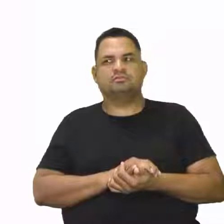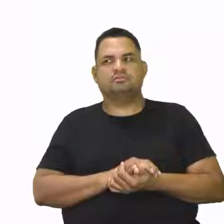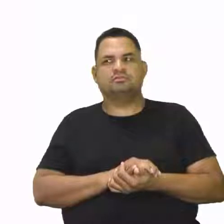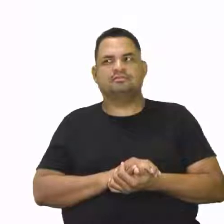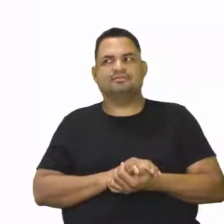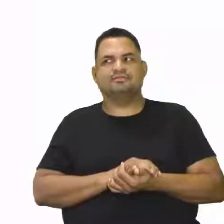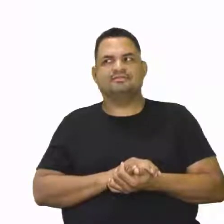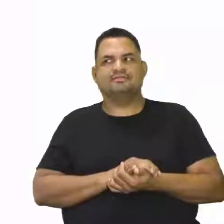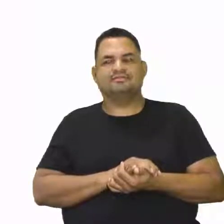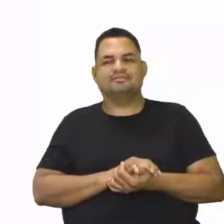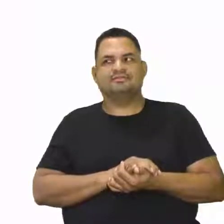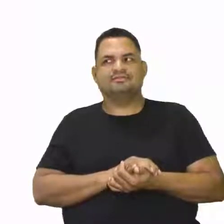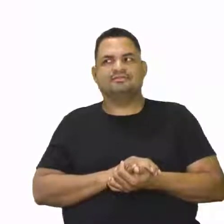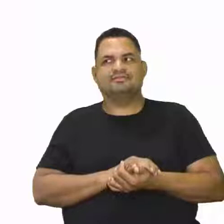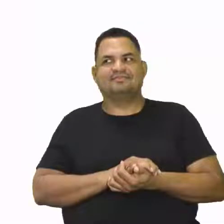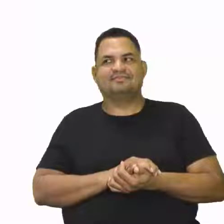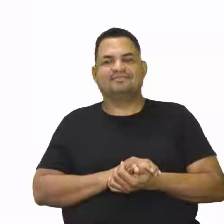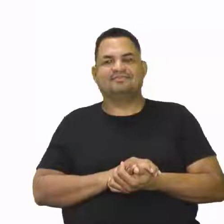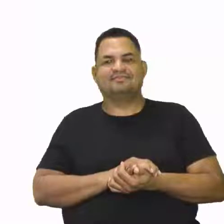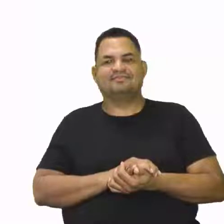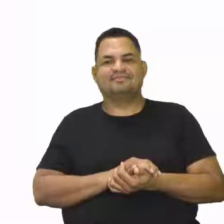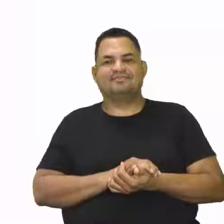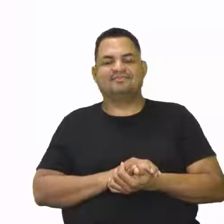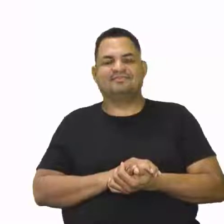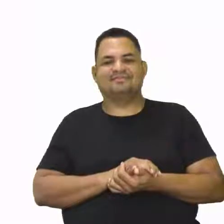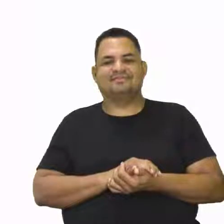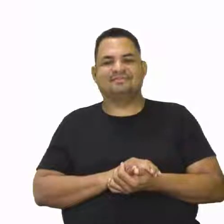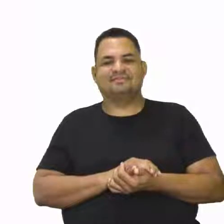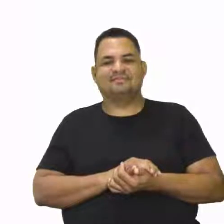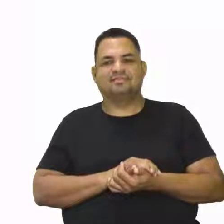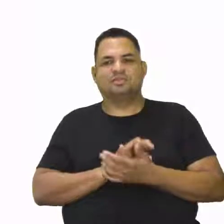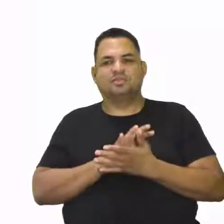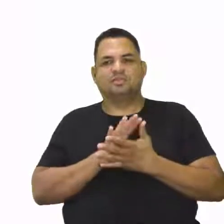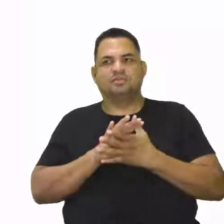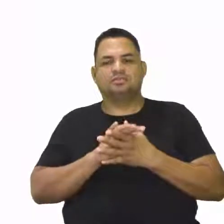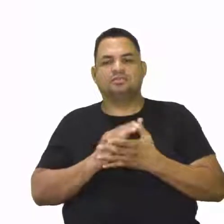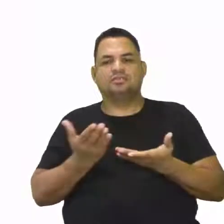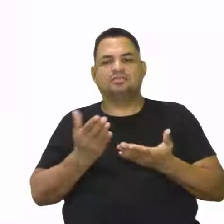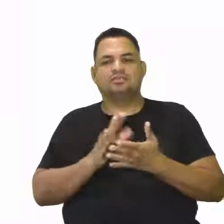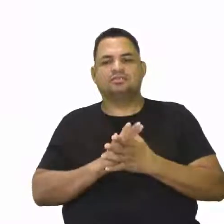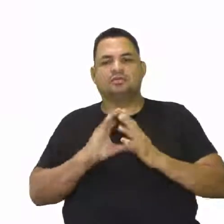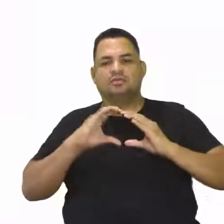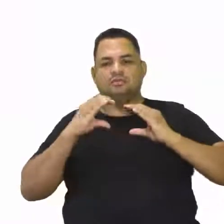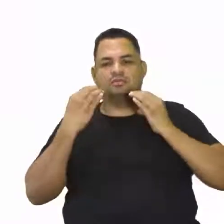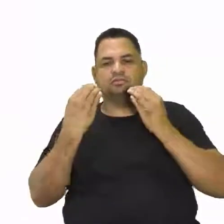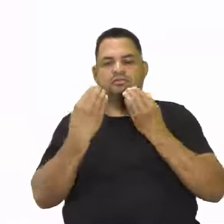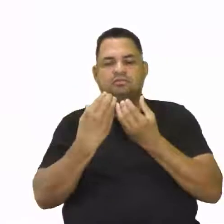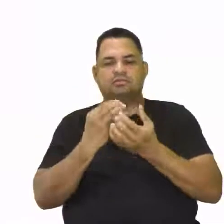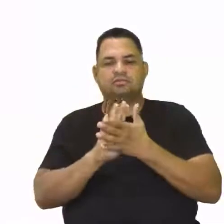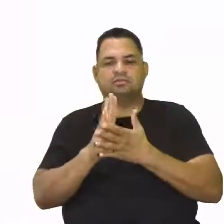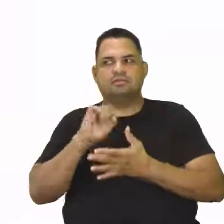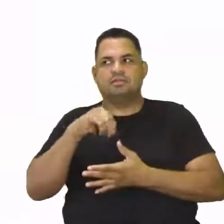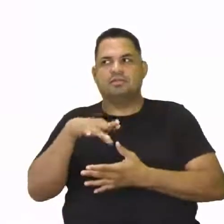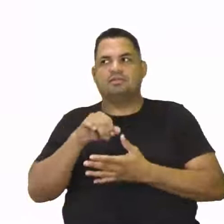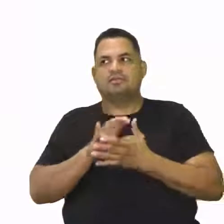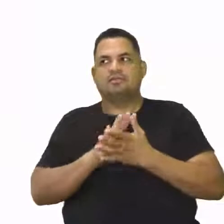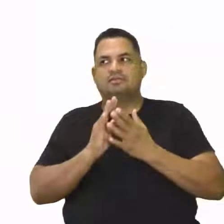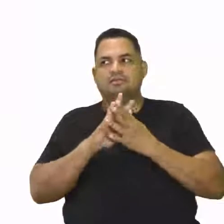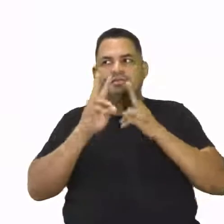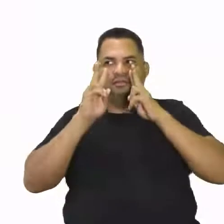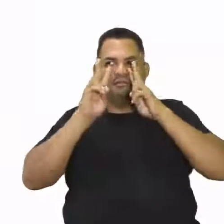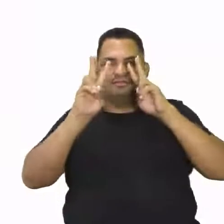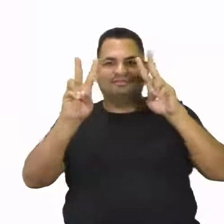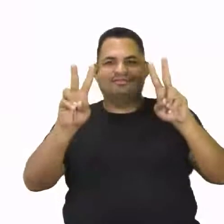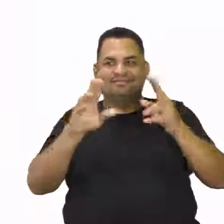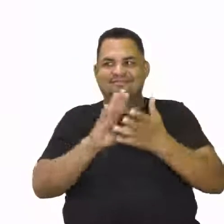E aí... Que os astrônomos da comunidade maia, elas já haviam previstos há muito tempo